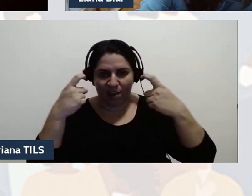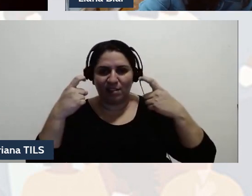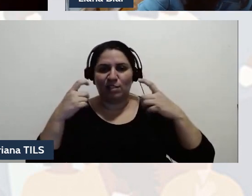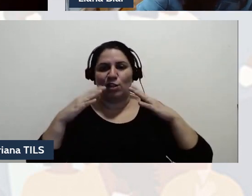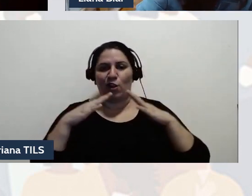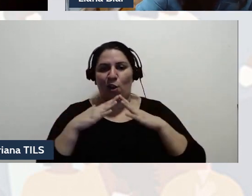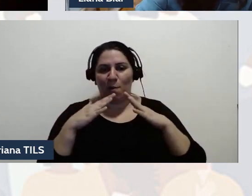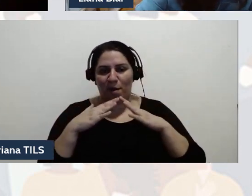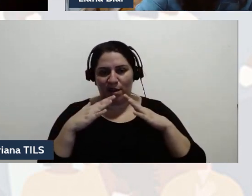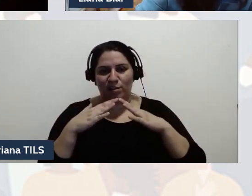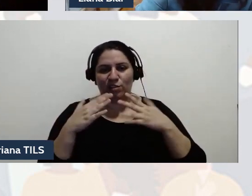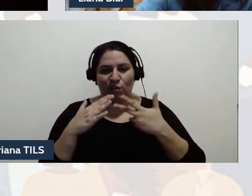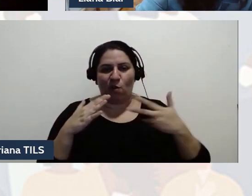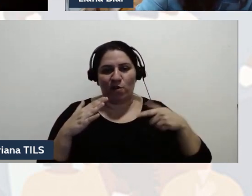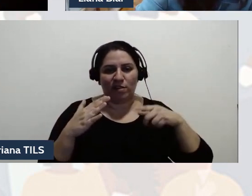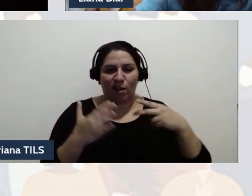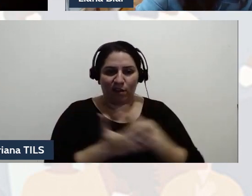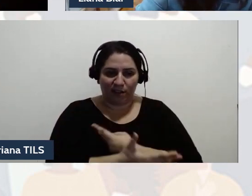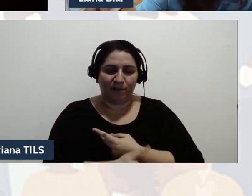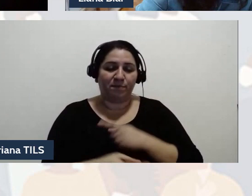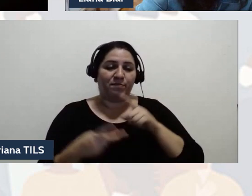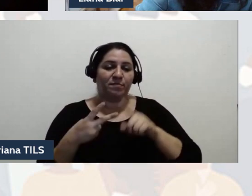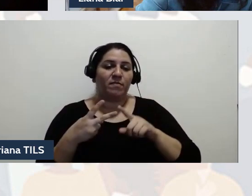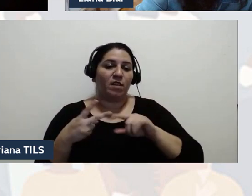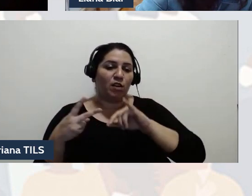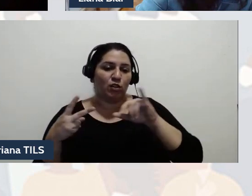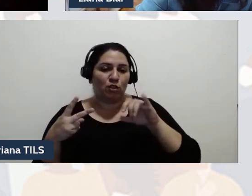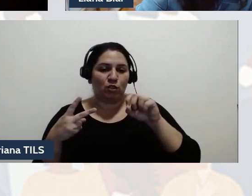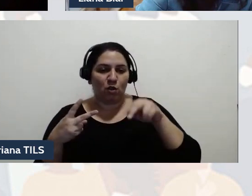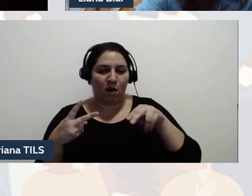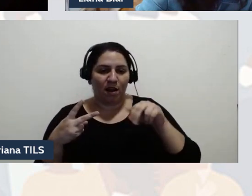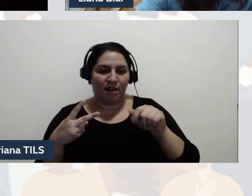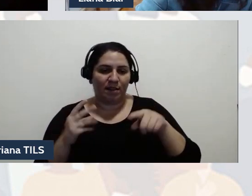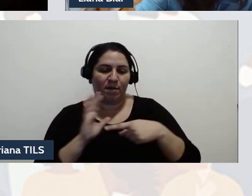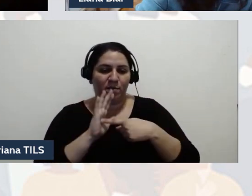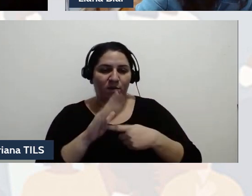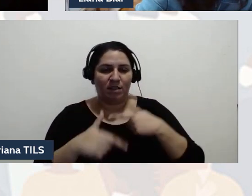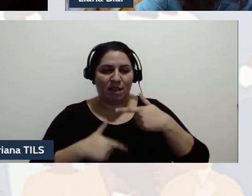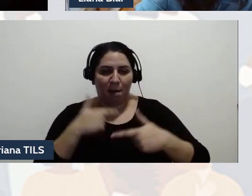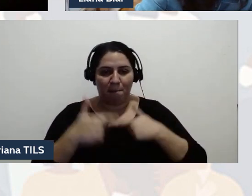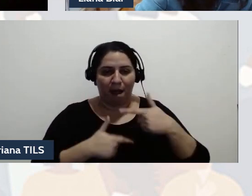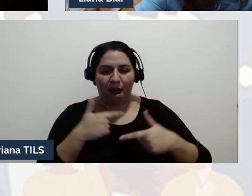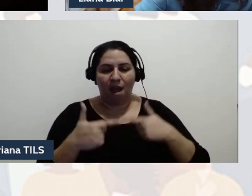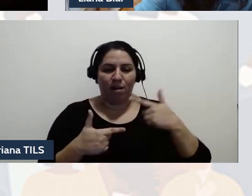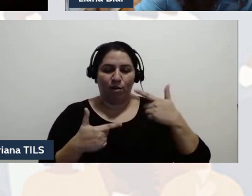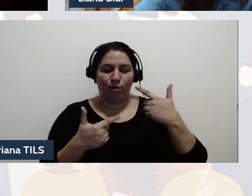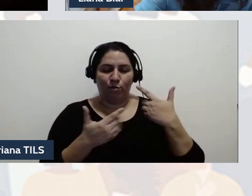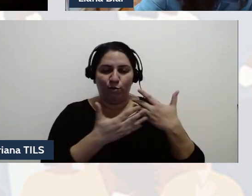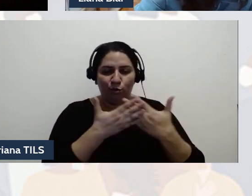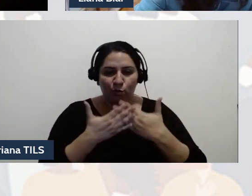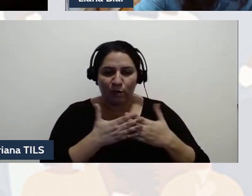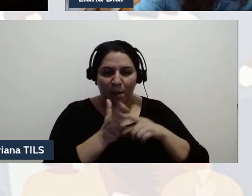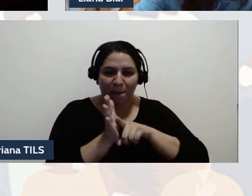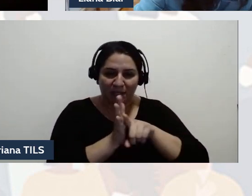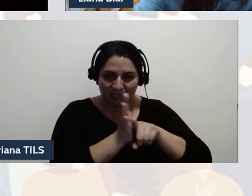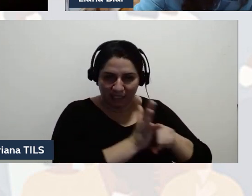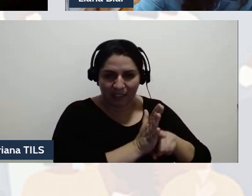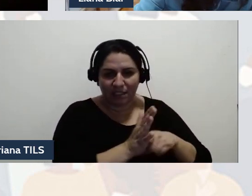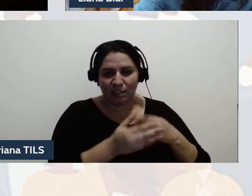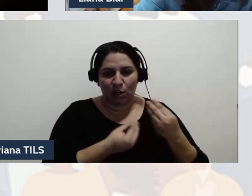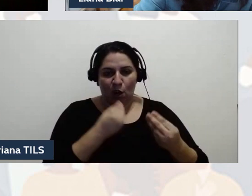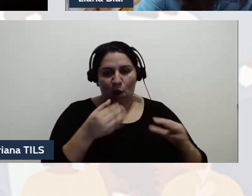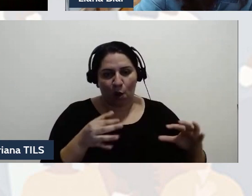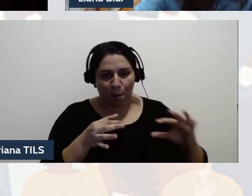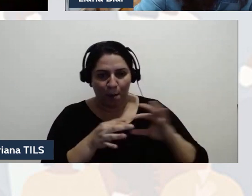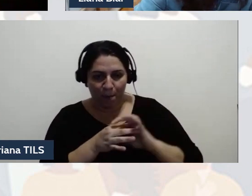suas questões. A Joana, no momento que ela traz sobre o trabalho intelectual, cuidados domésticos e as regulações dos corpos e atos